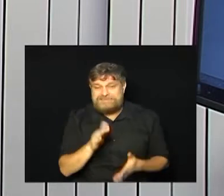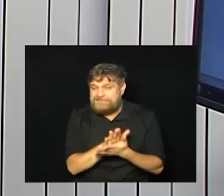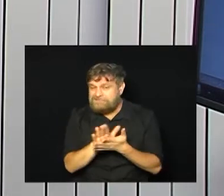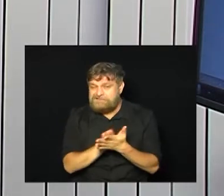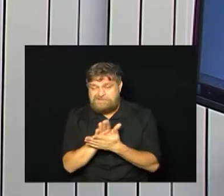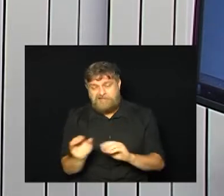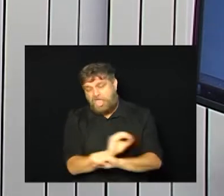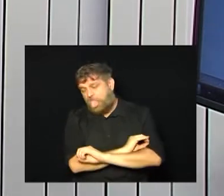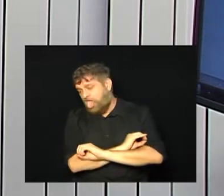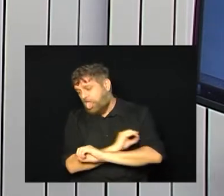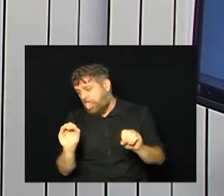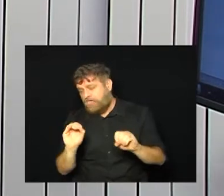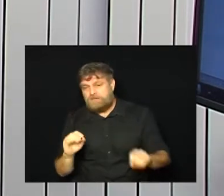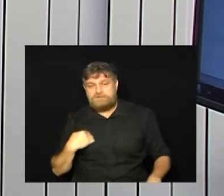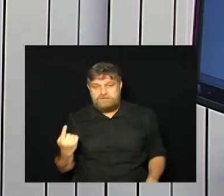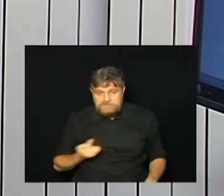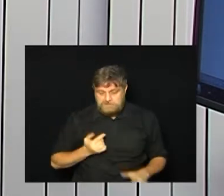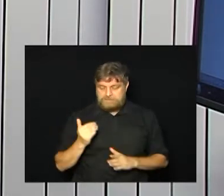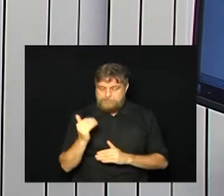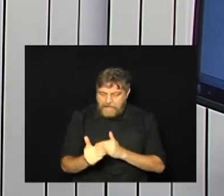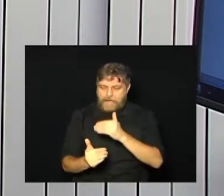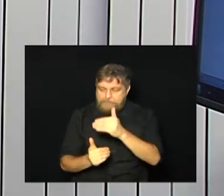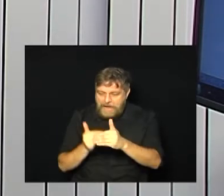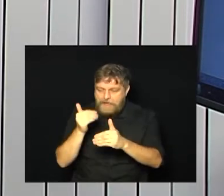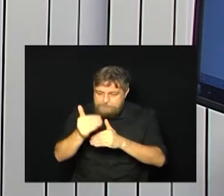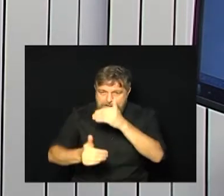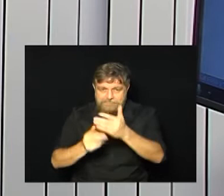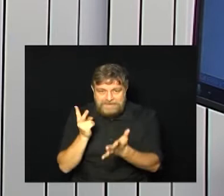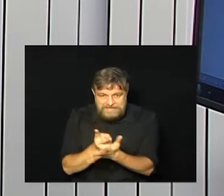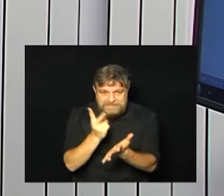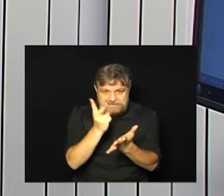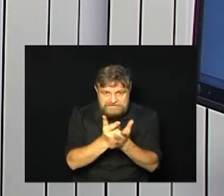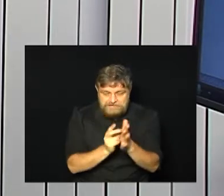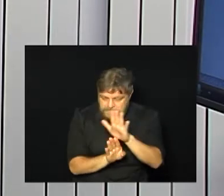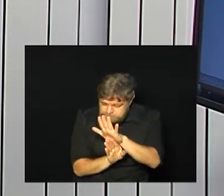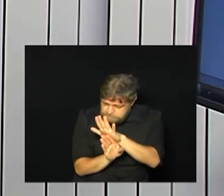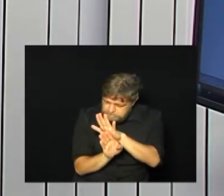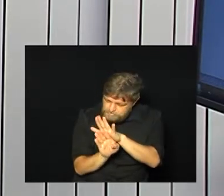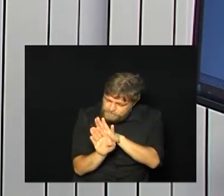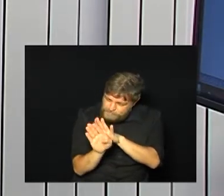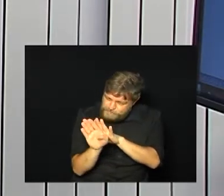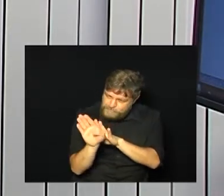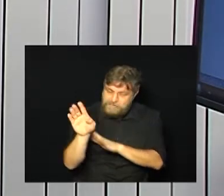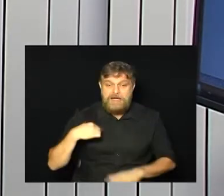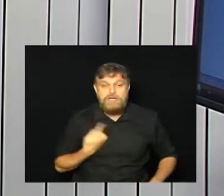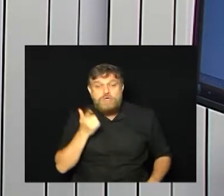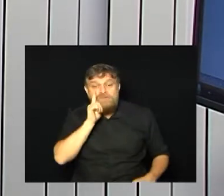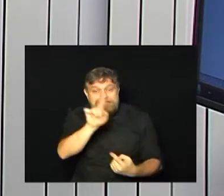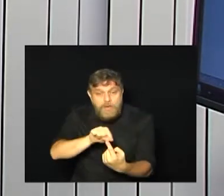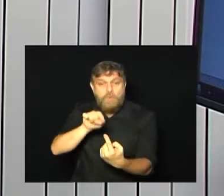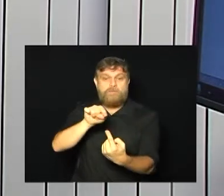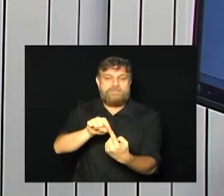parte dessas metas. Então, passo a passo, sempre navegando na diagonal para a gente poder chegar aí num